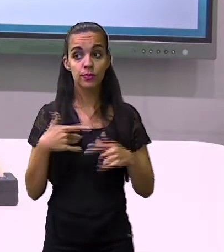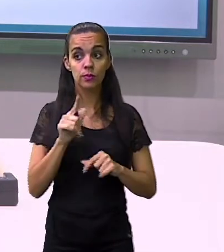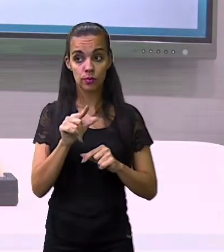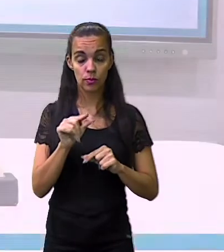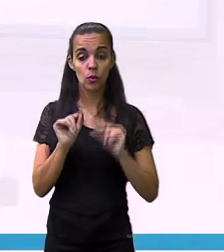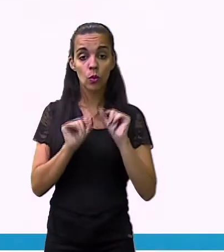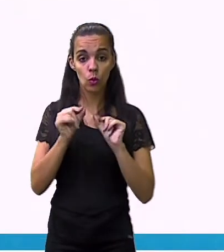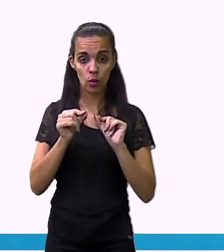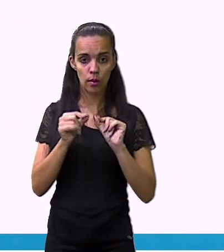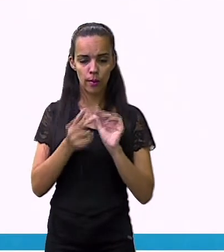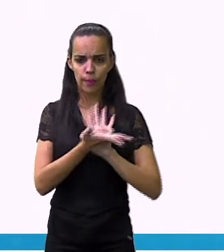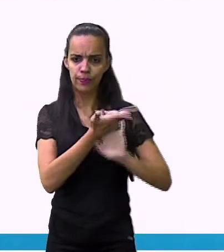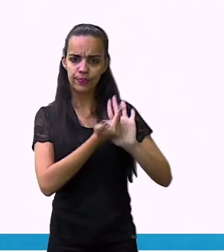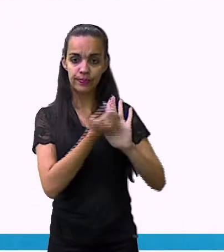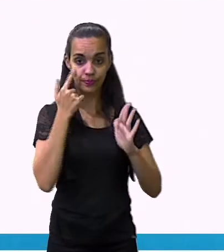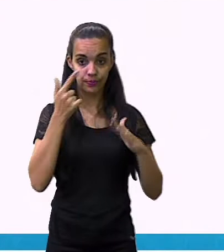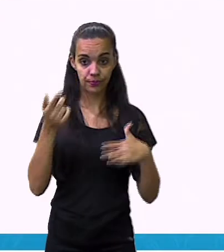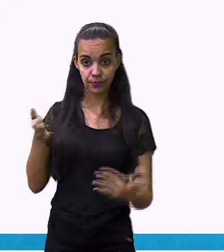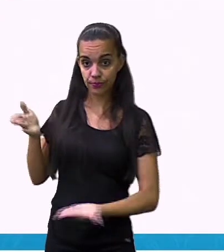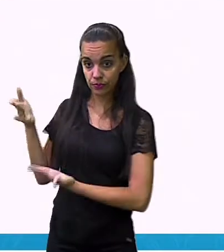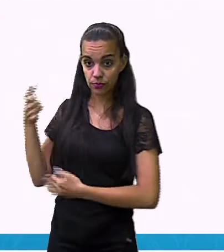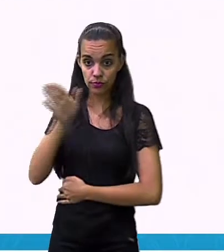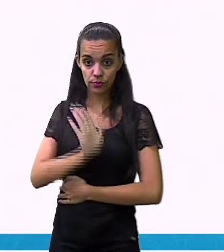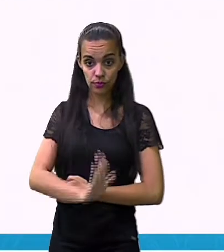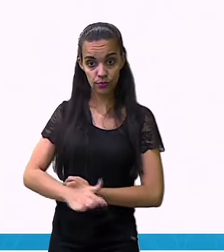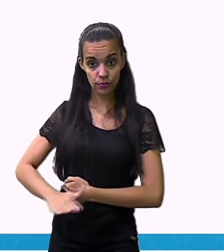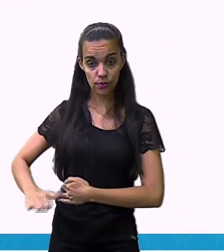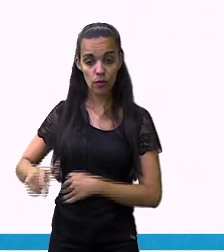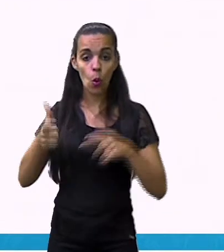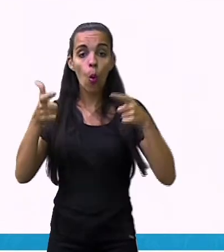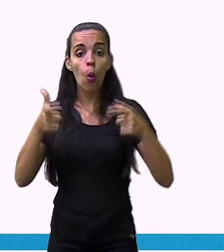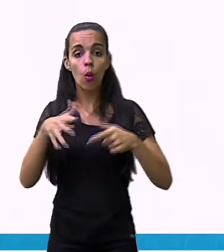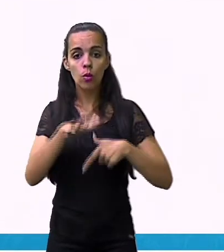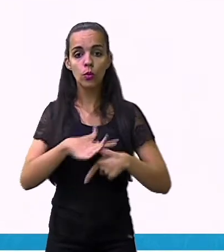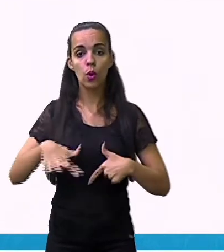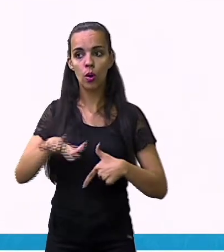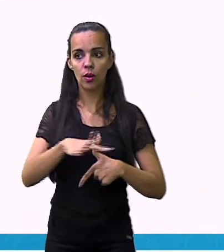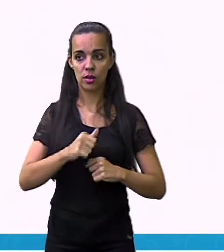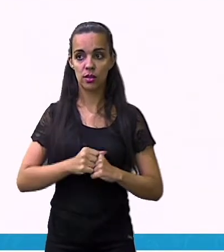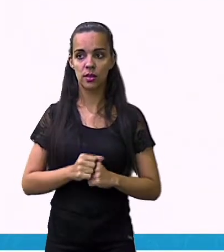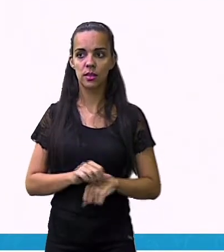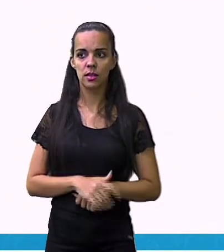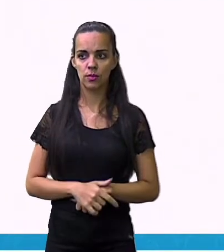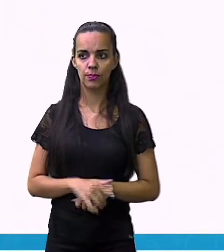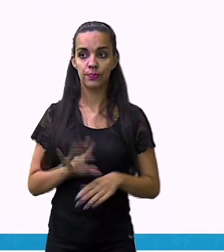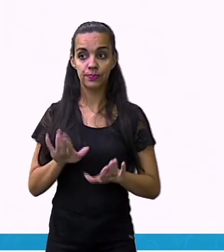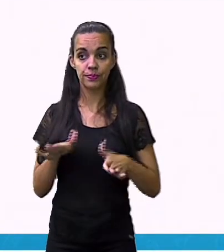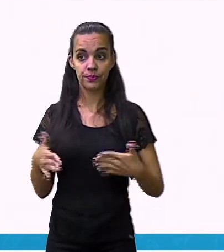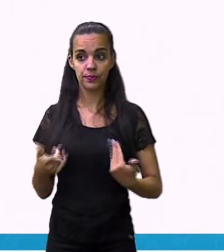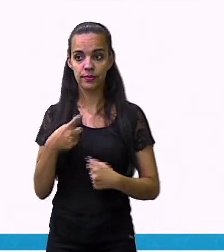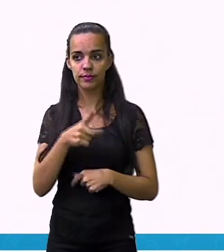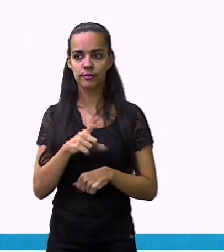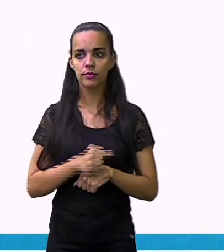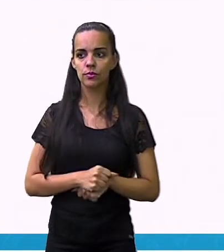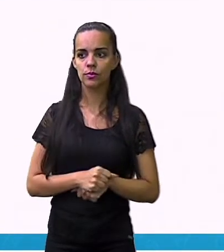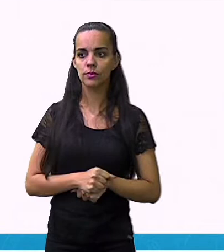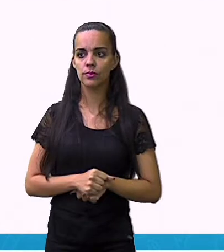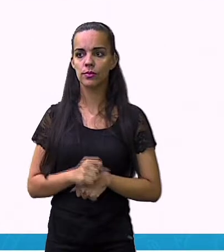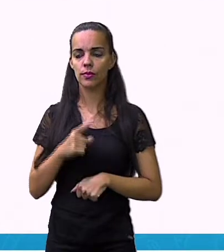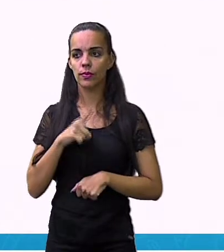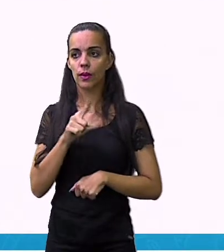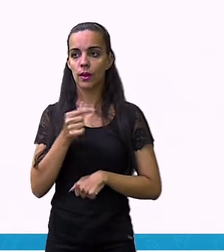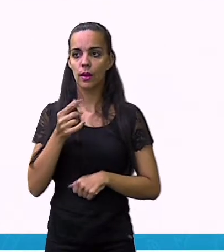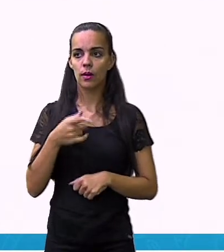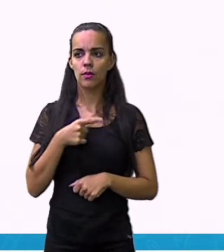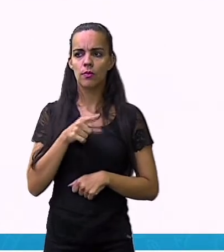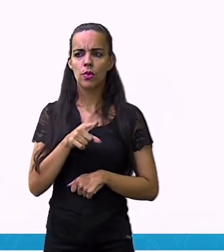uma criança no mesmo local, em diferentes horários, tá? Então, ele encontra aqui,